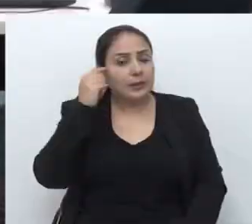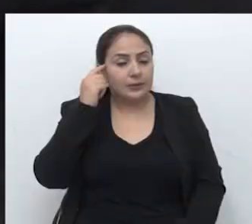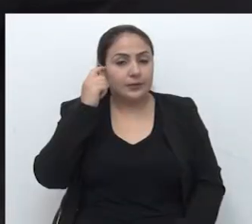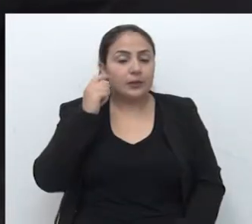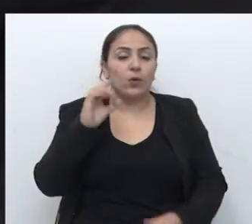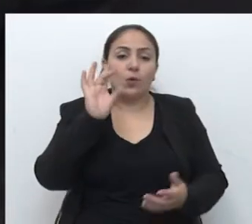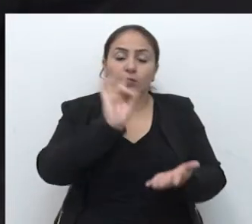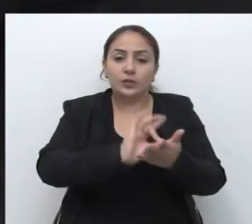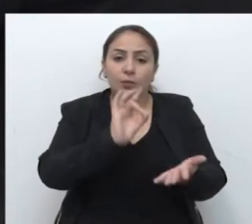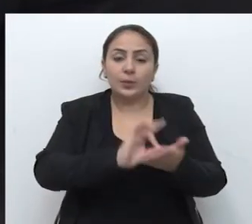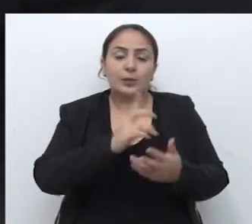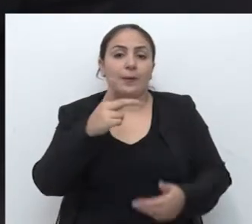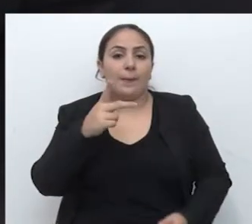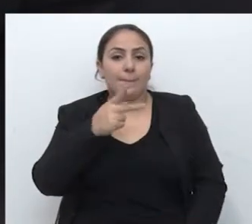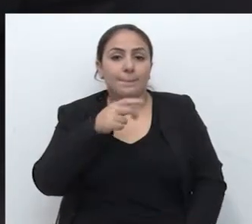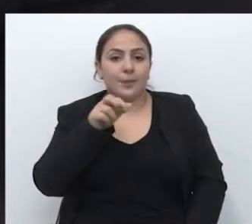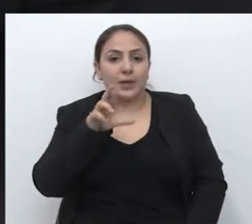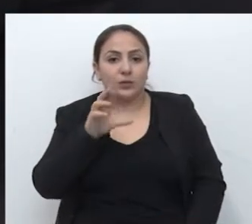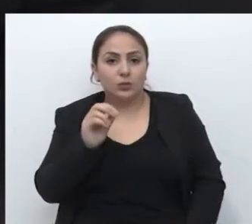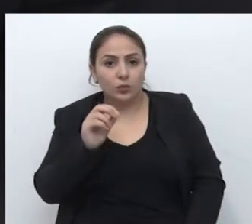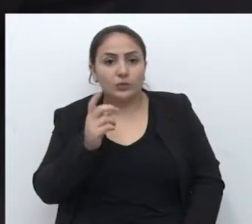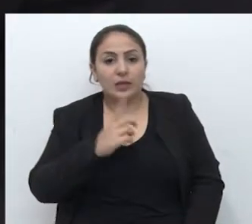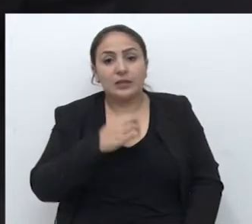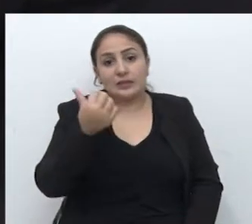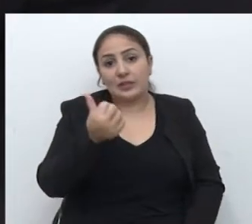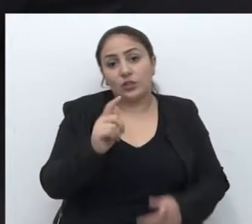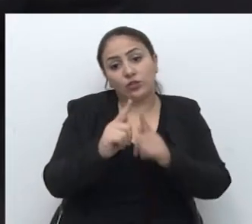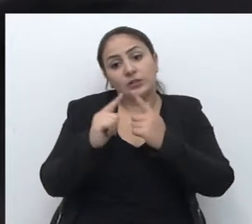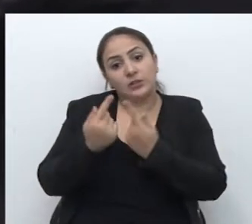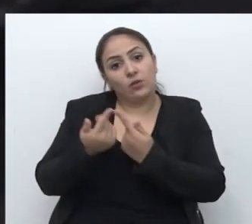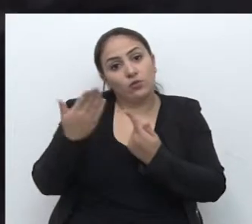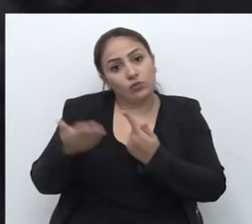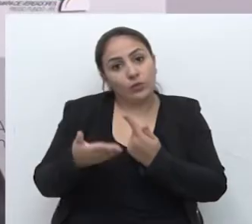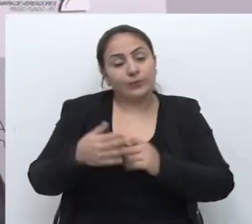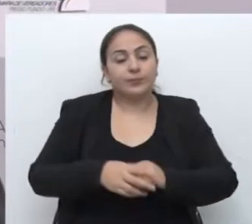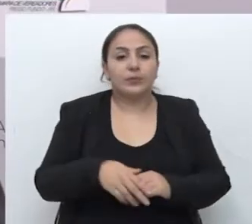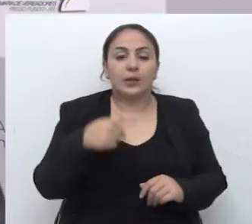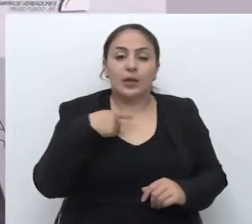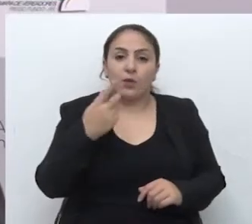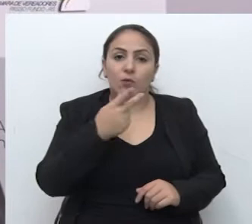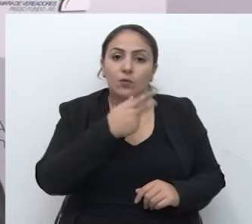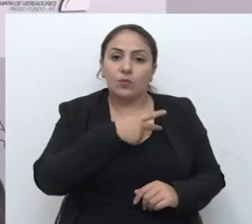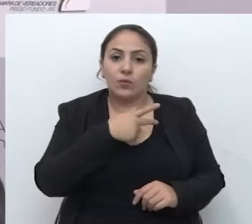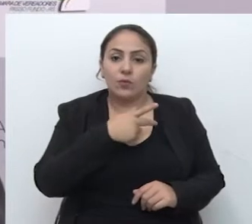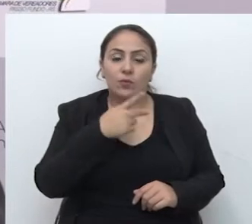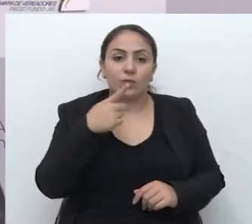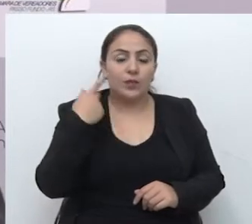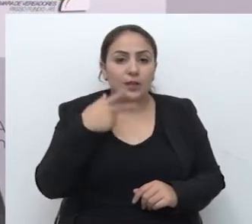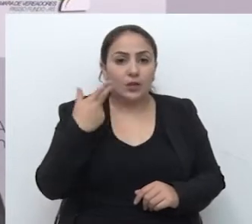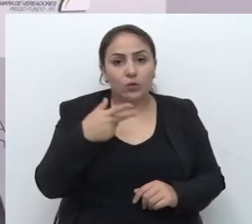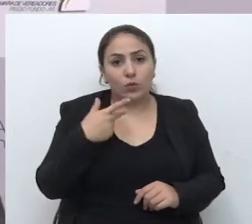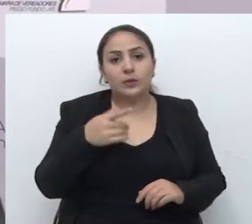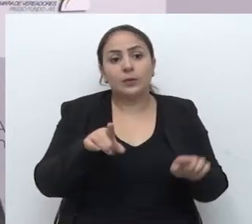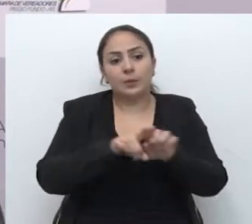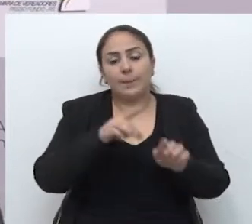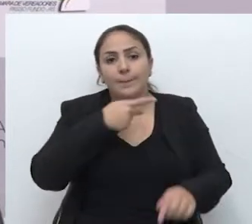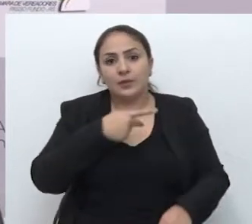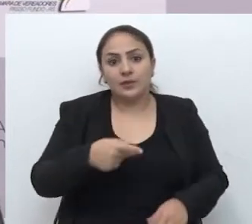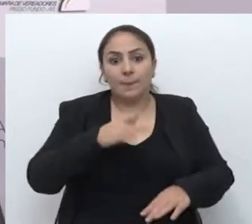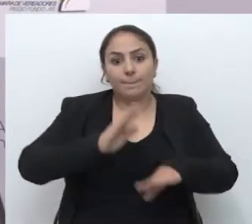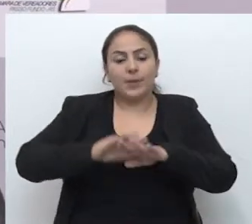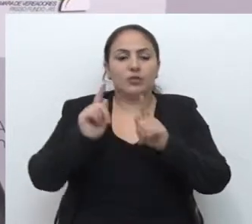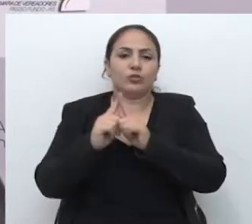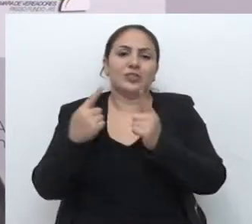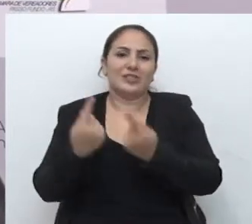experiência. Atualmente, Pedro Danelli está no 6º mandato. Sou vereador na mesa, que sou presidente, que tenho mais